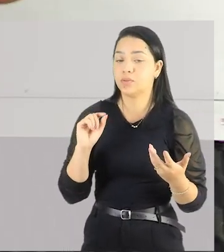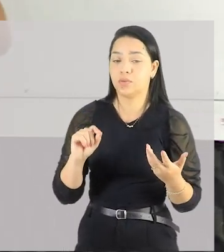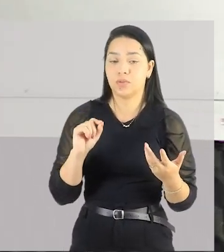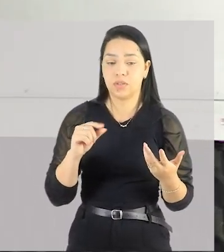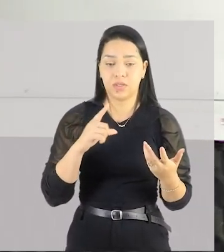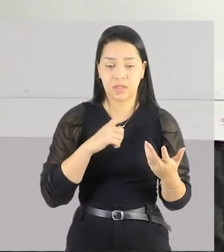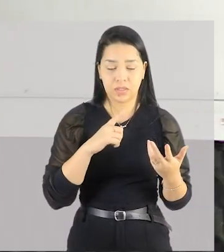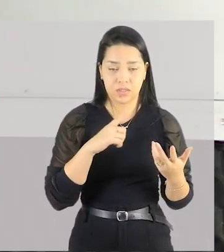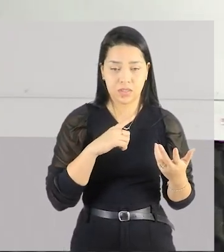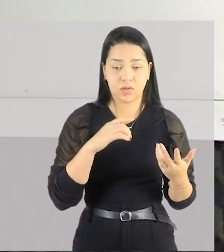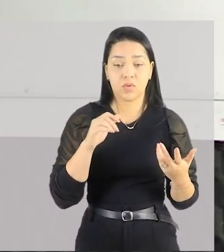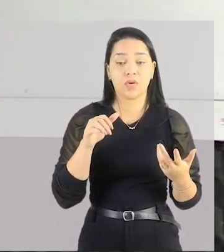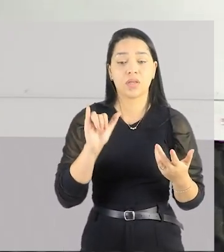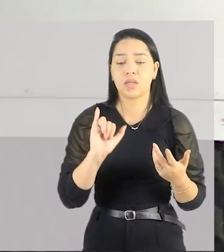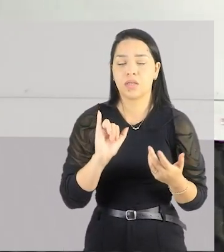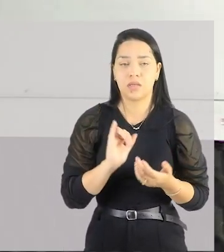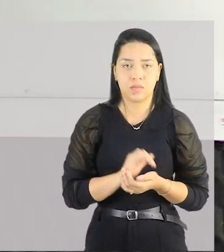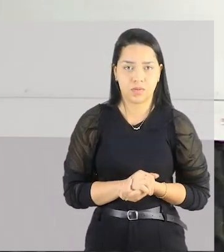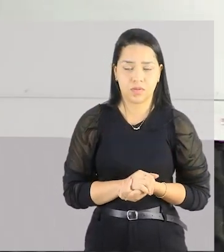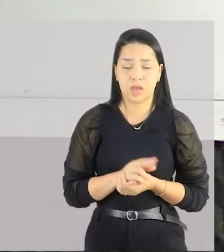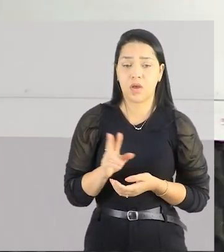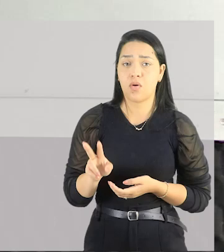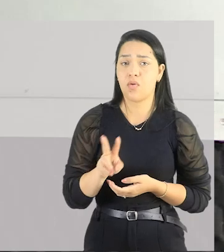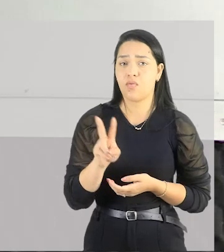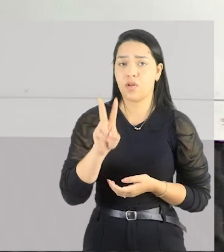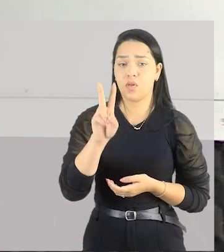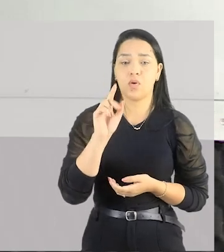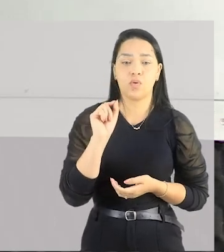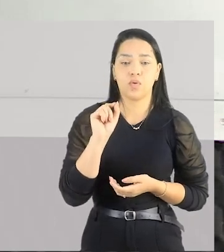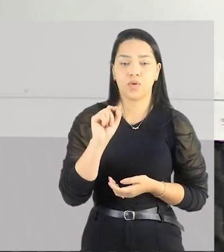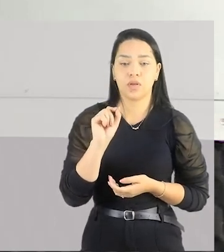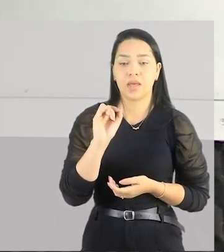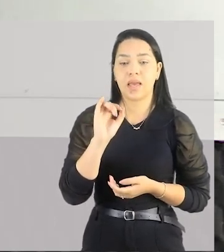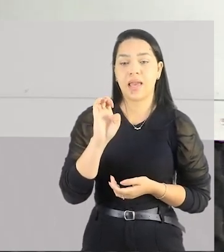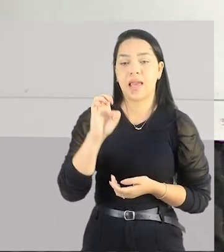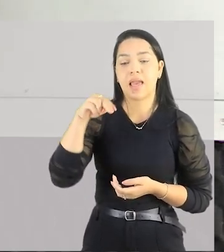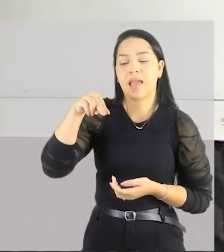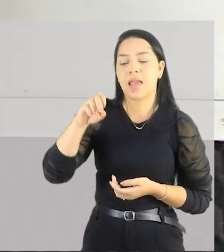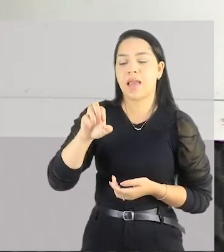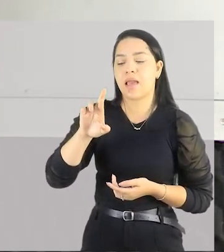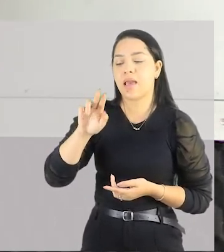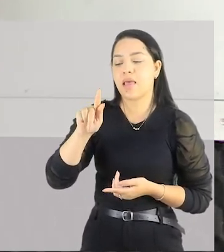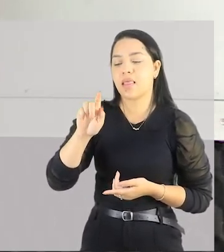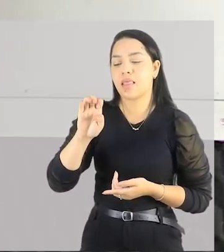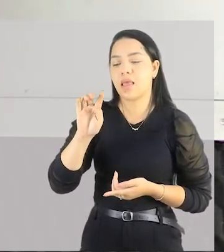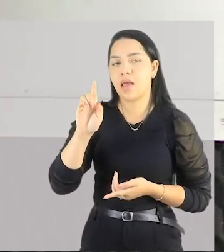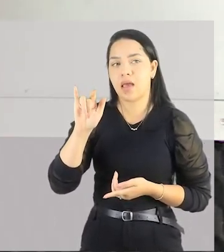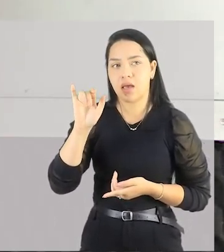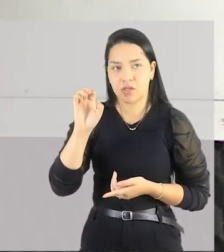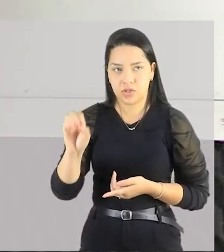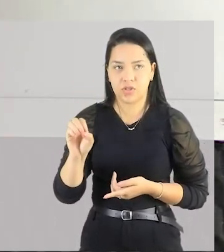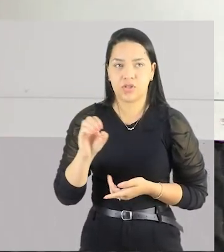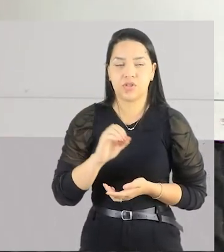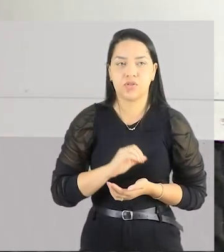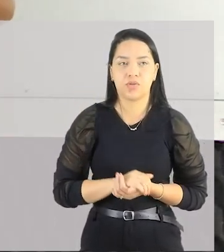estão no eixo Y? É o valor o que? Energético, tá ok? É o